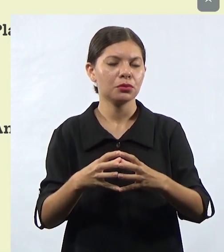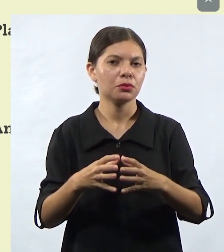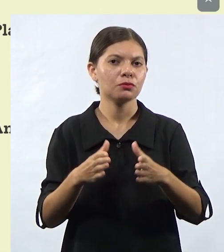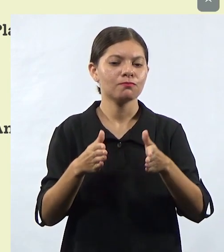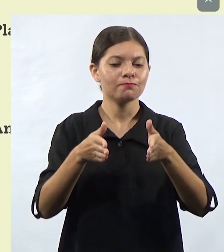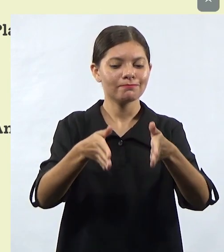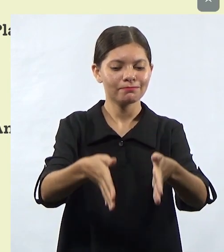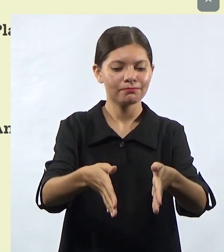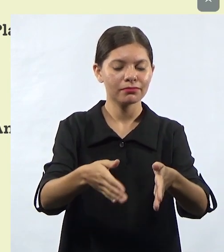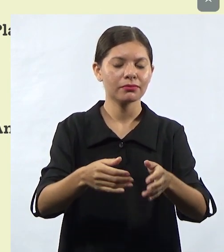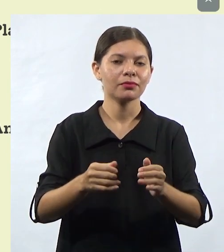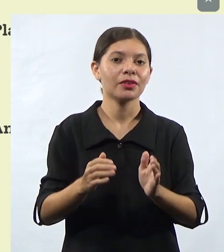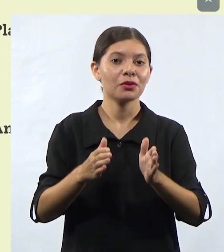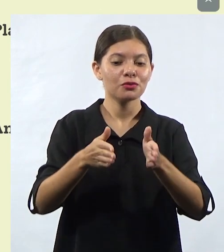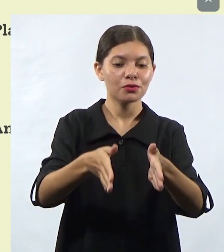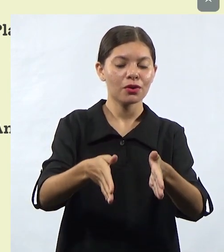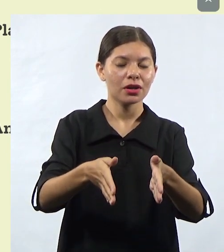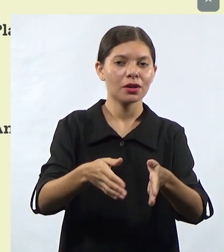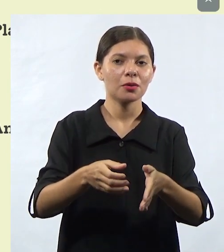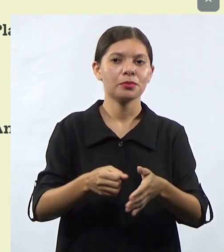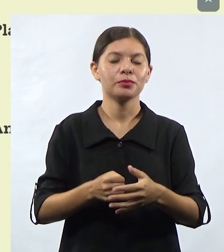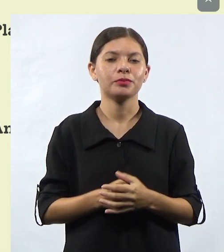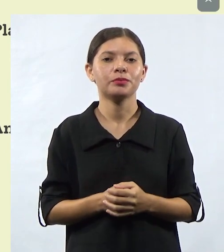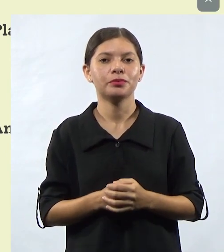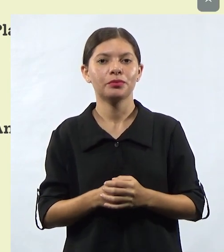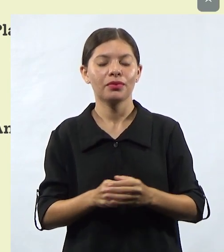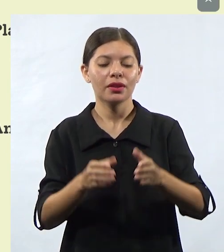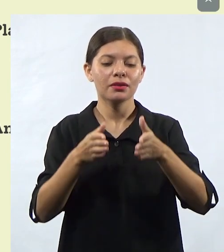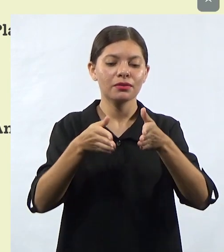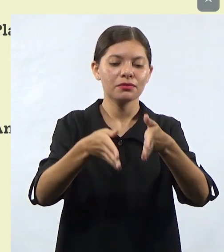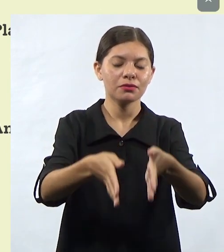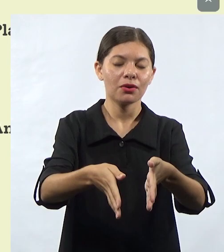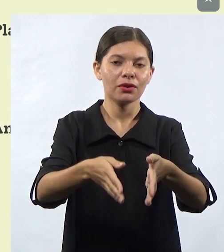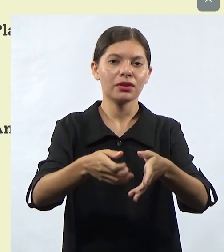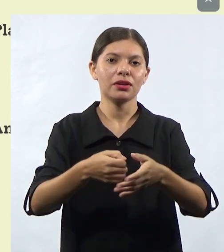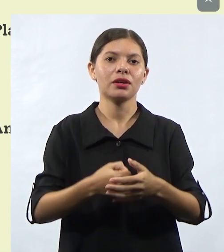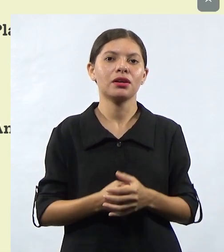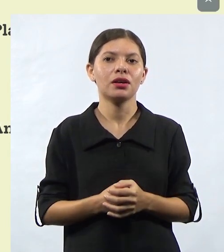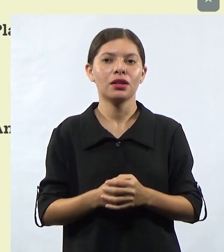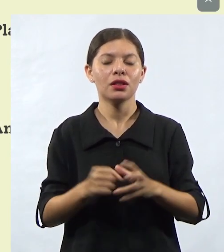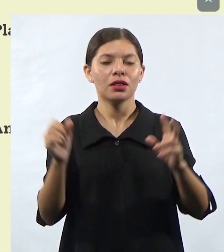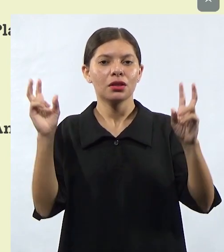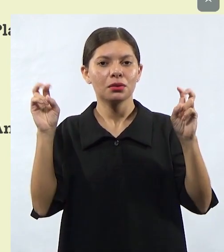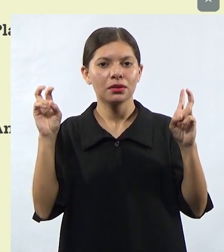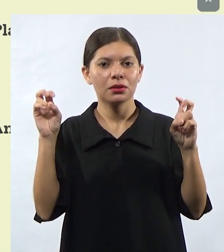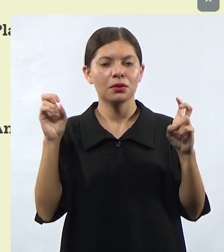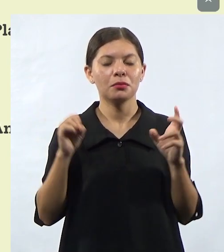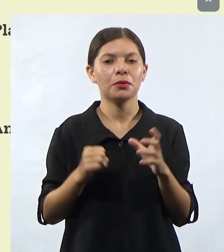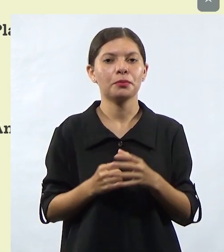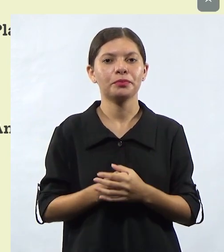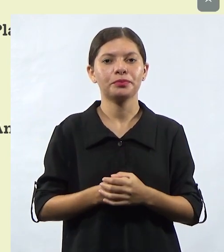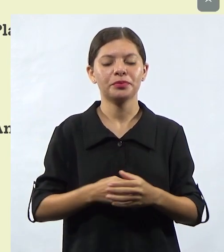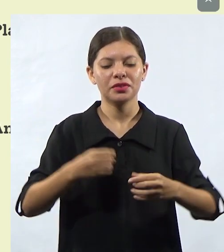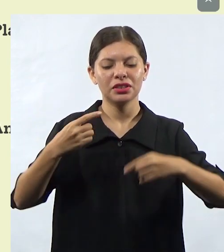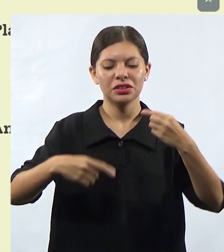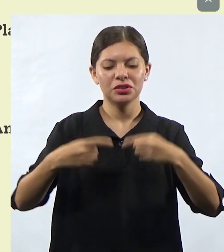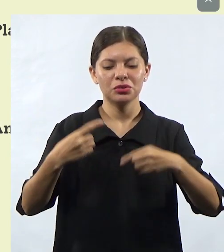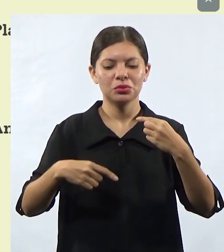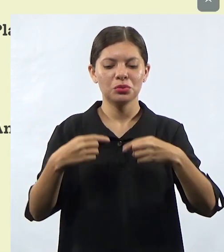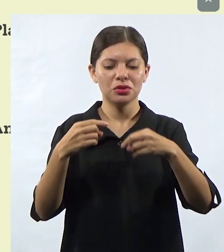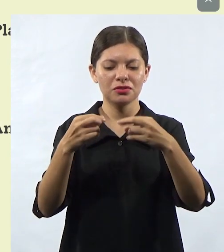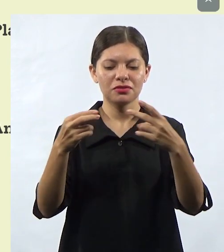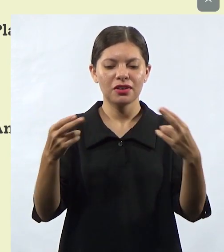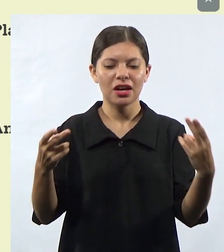chama focal, porque ele foca, literalmente, ele foca num determinado assunto. Ele não discute várias coisas,